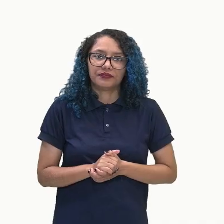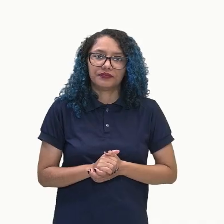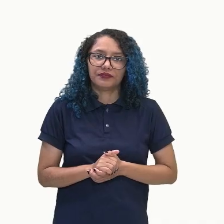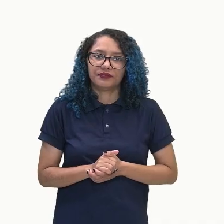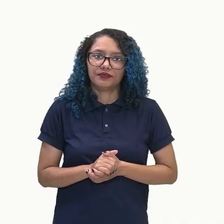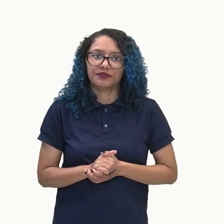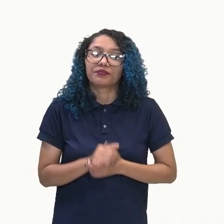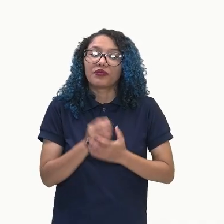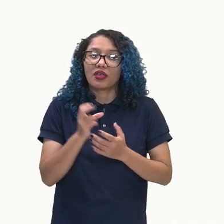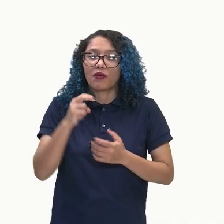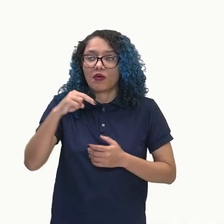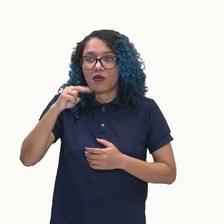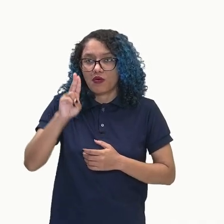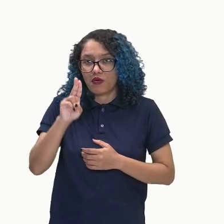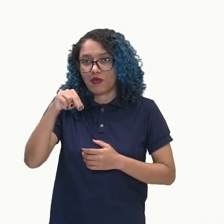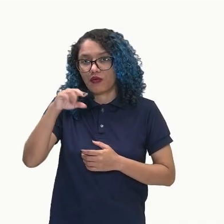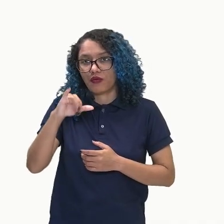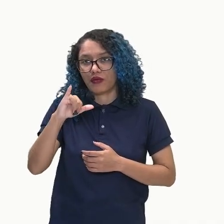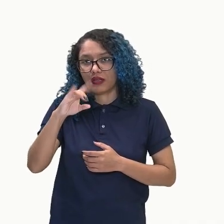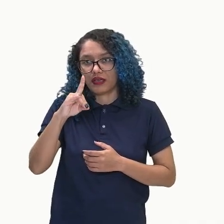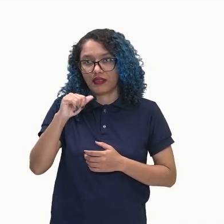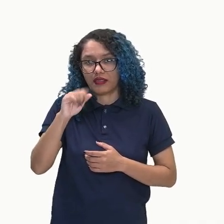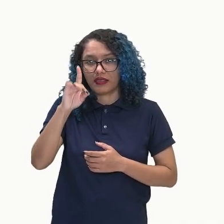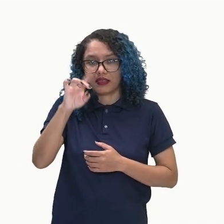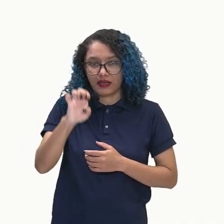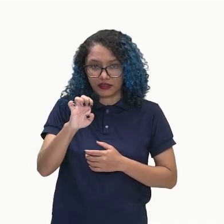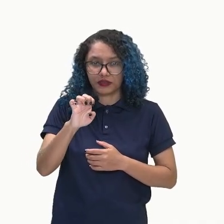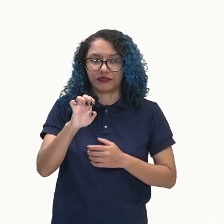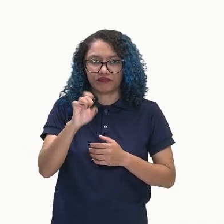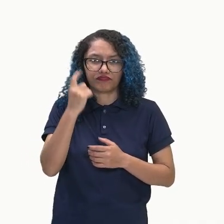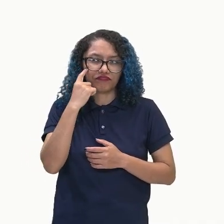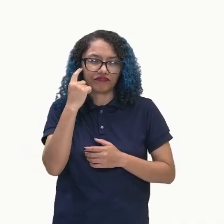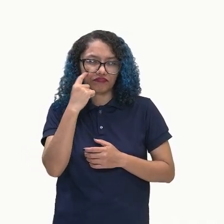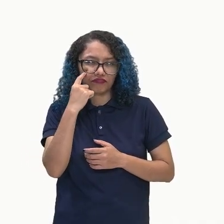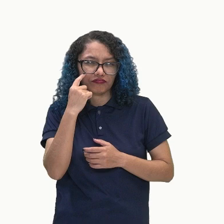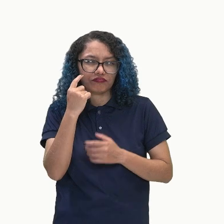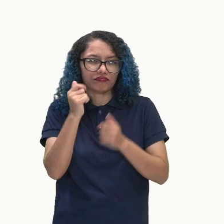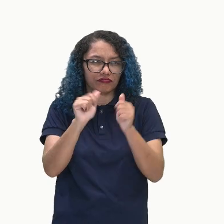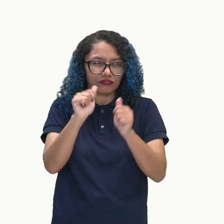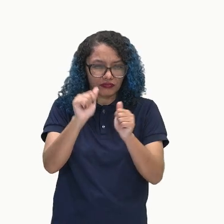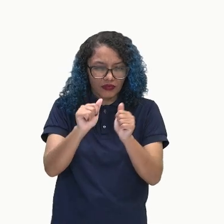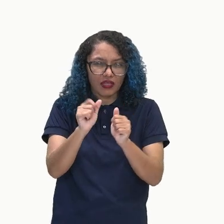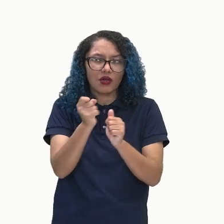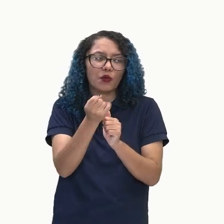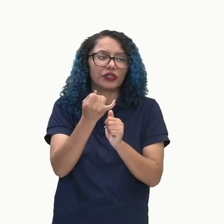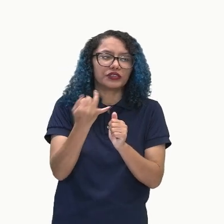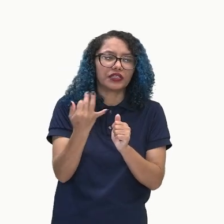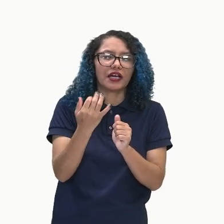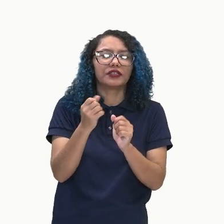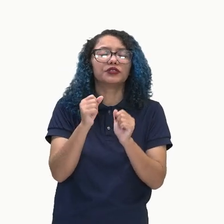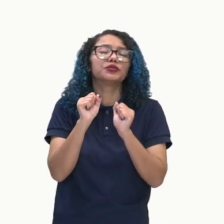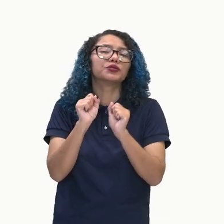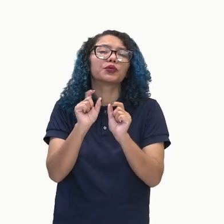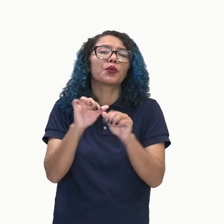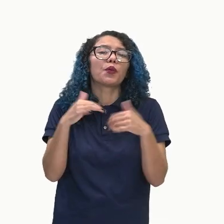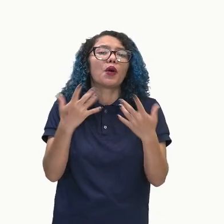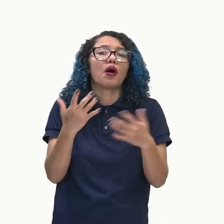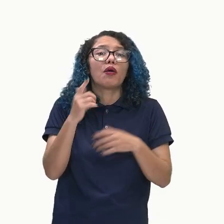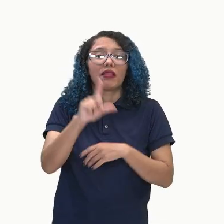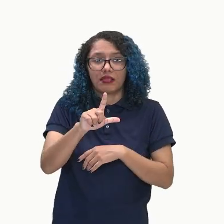unidades mais comuns para medir a capacidade são os litros, não é? Que você vê